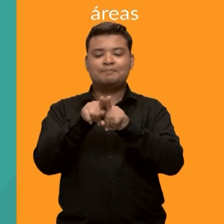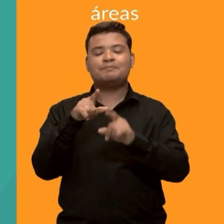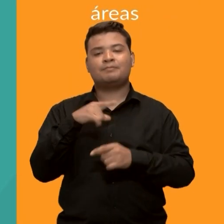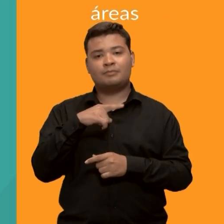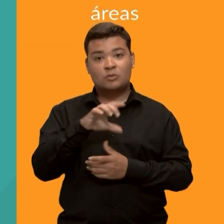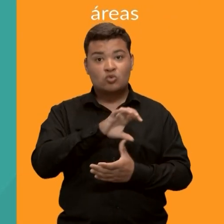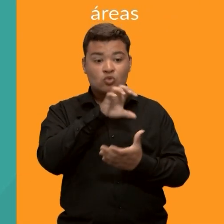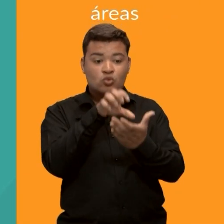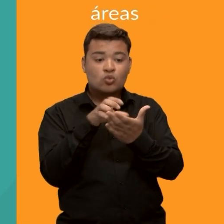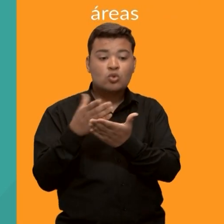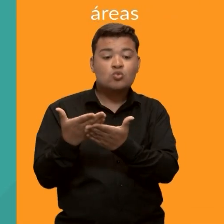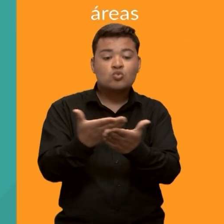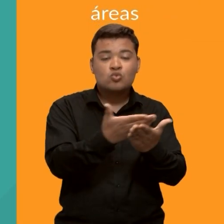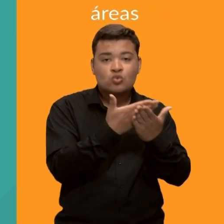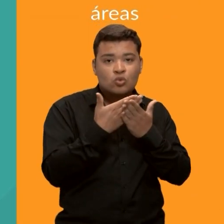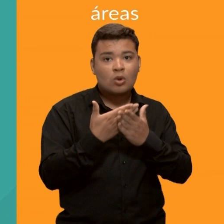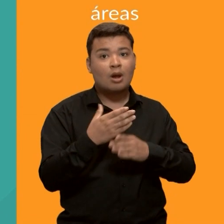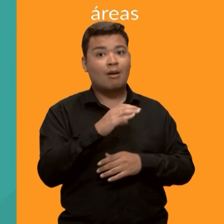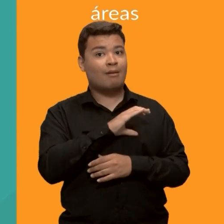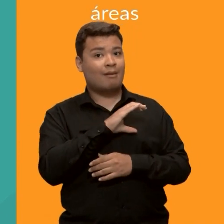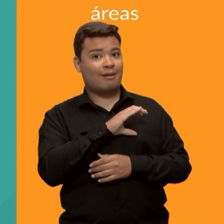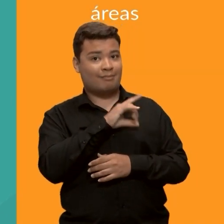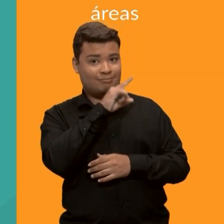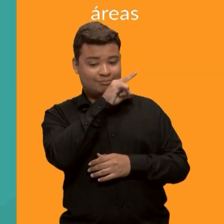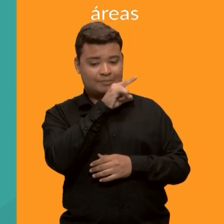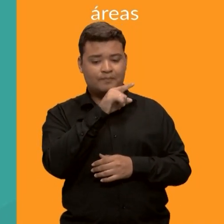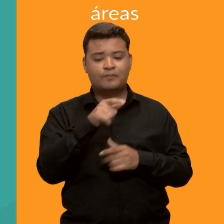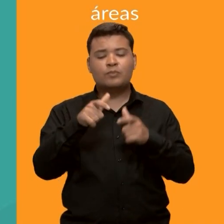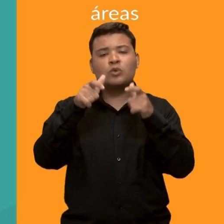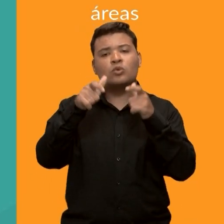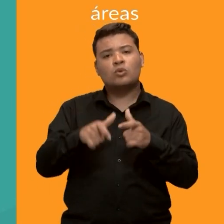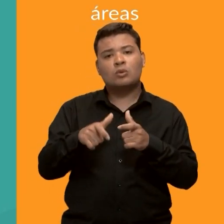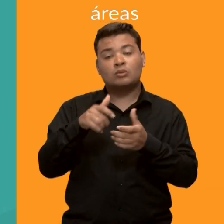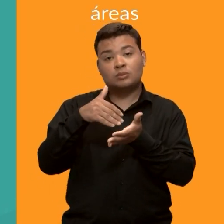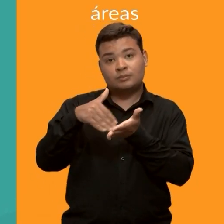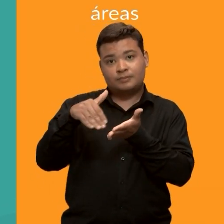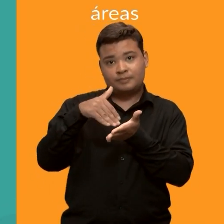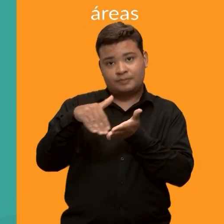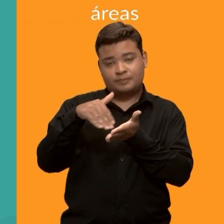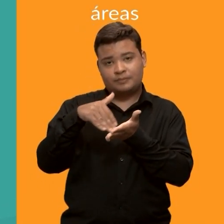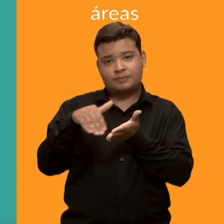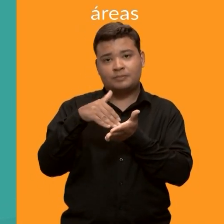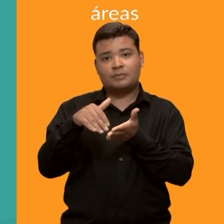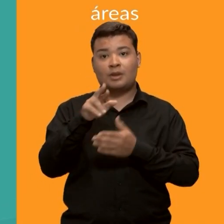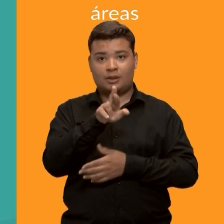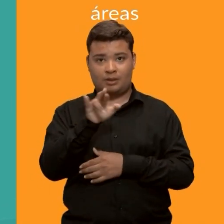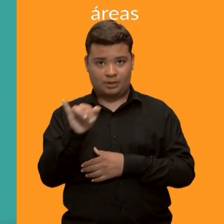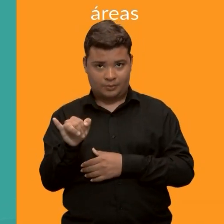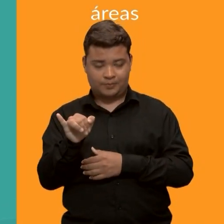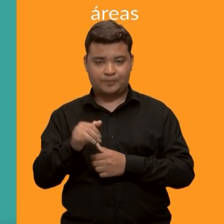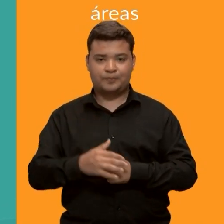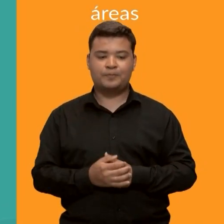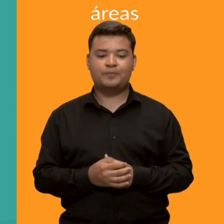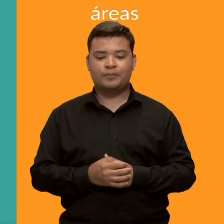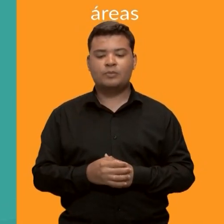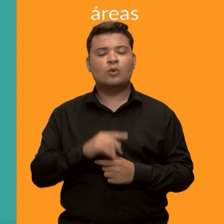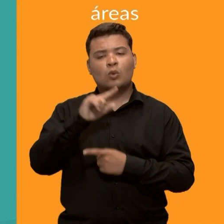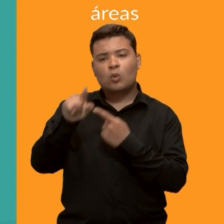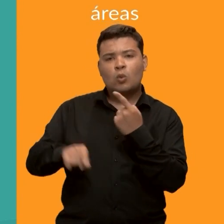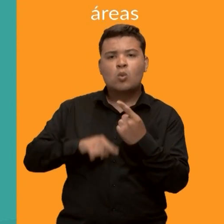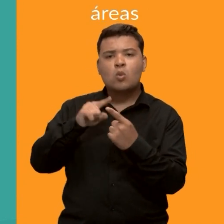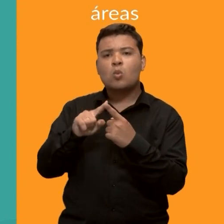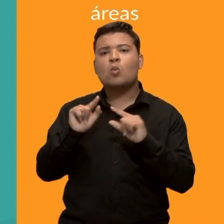Estudos Canadenses. Ele fica sediado na Secretaria de Relações Internacionais e tem como